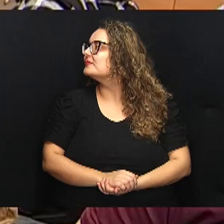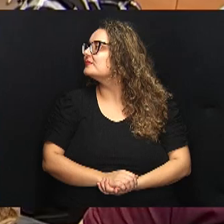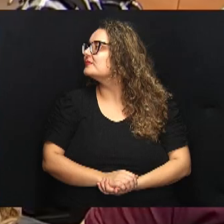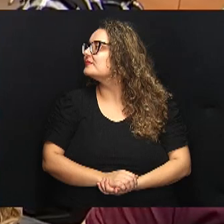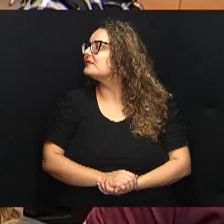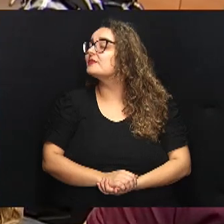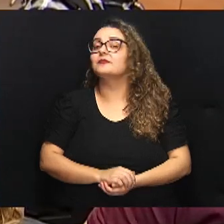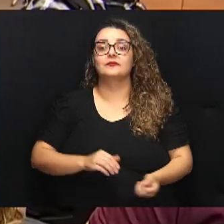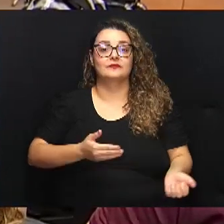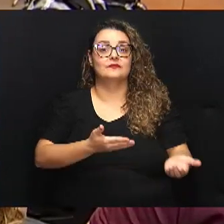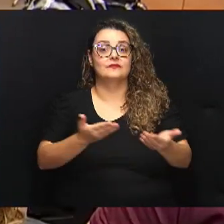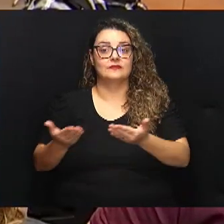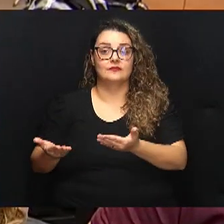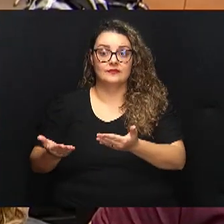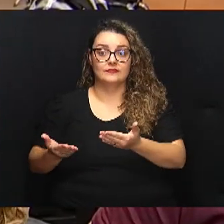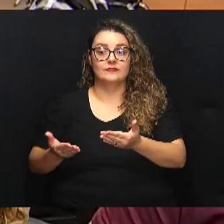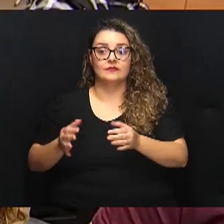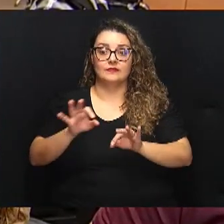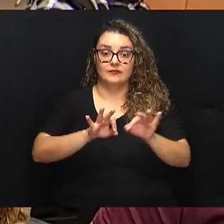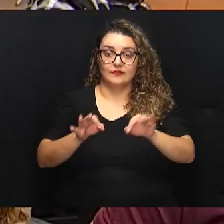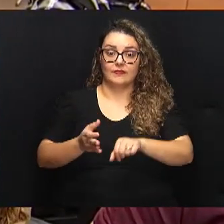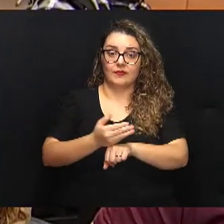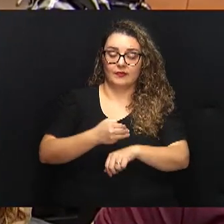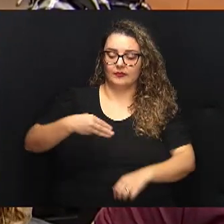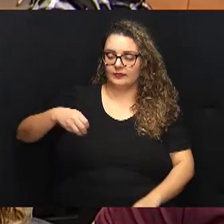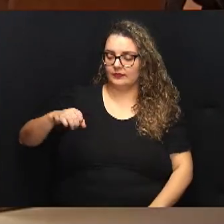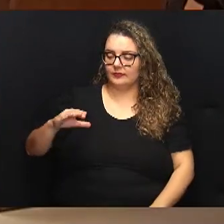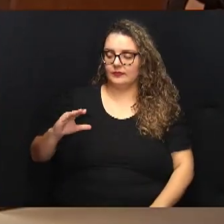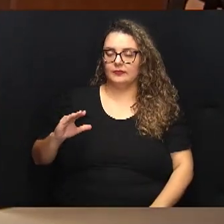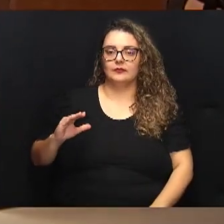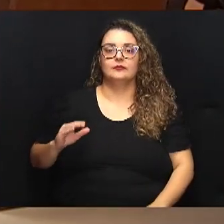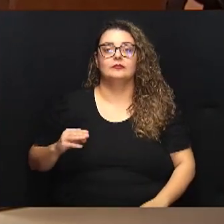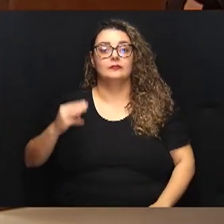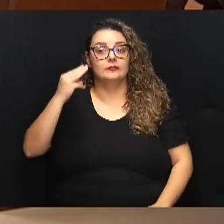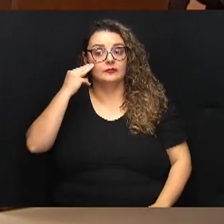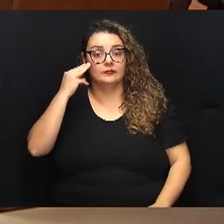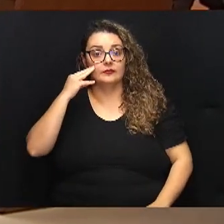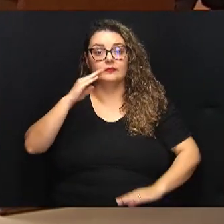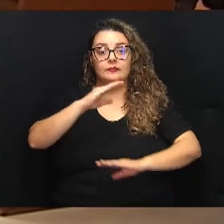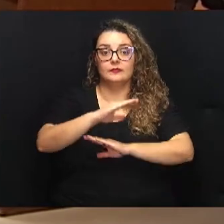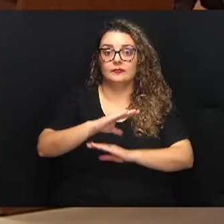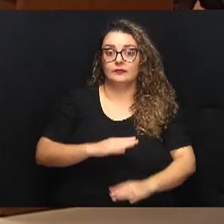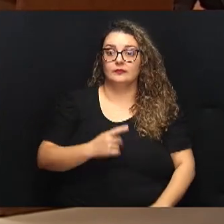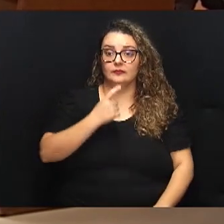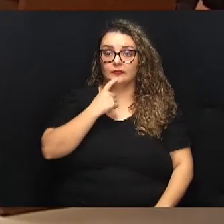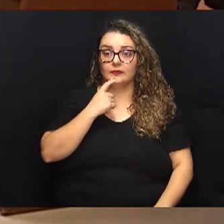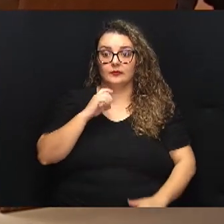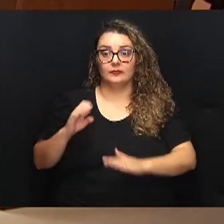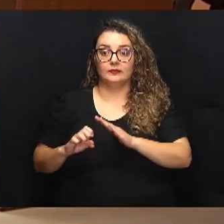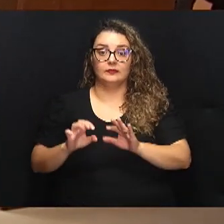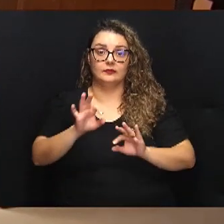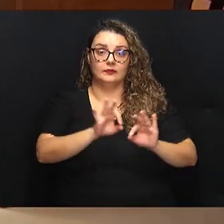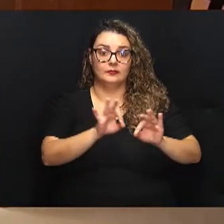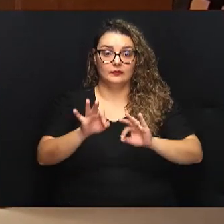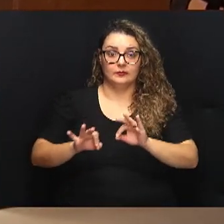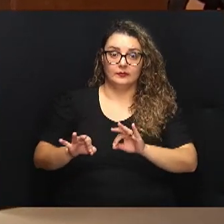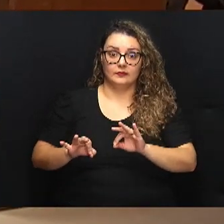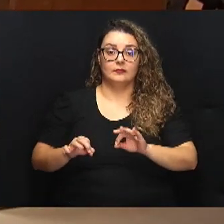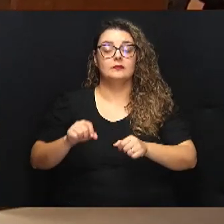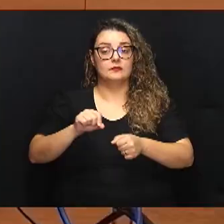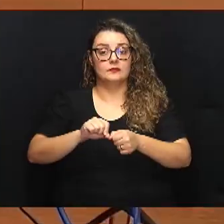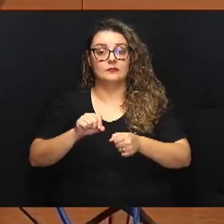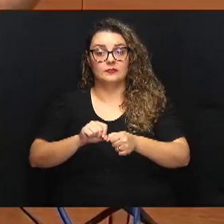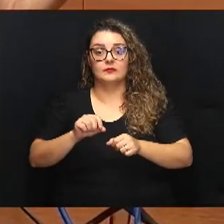Foi apresentado o anteprojeto do MECA, Memorial Câmara Campinas, por uma empresa voltada para a organização e realização